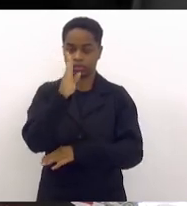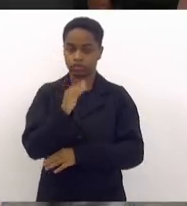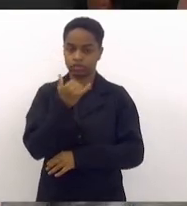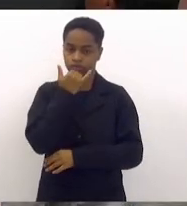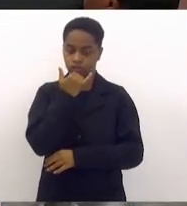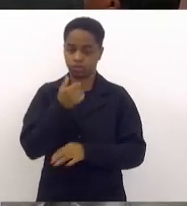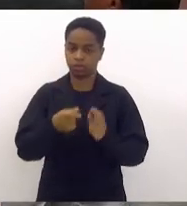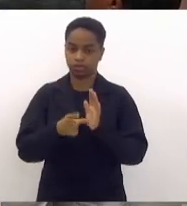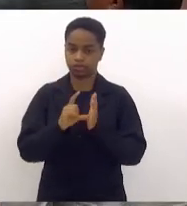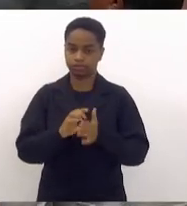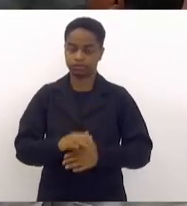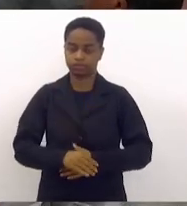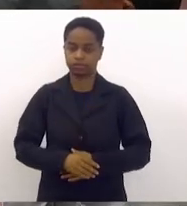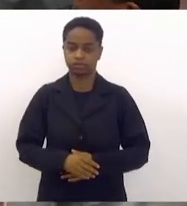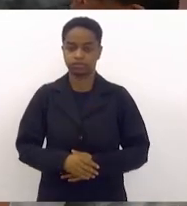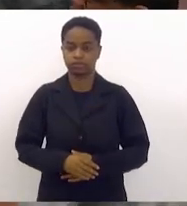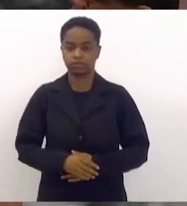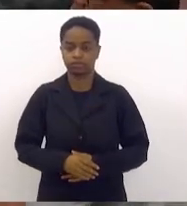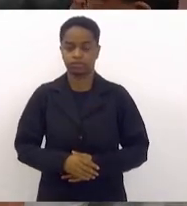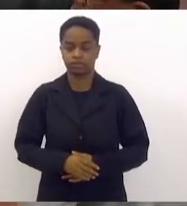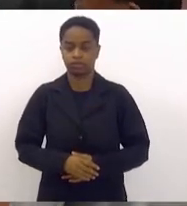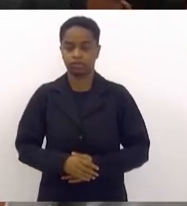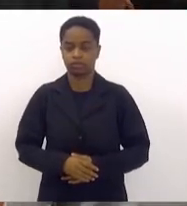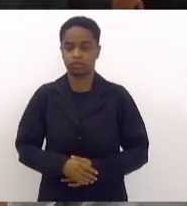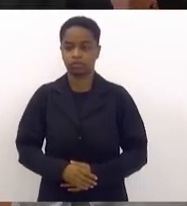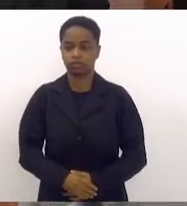vamos lá